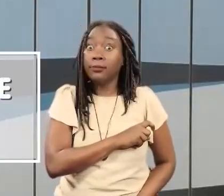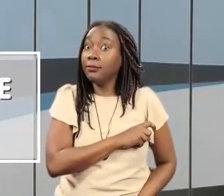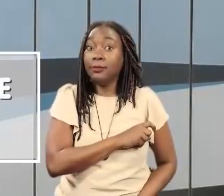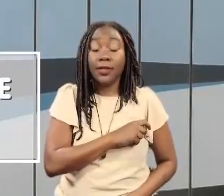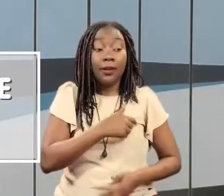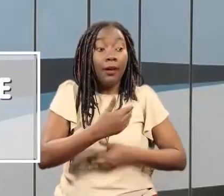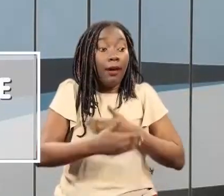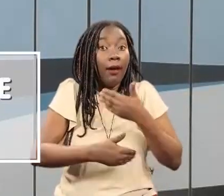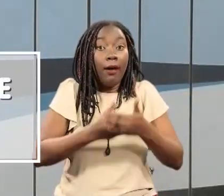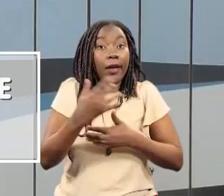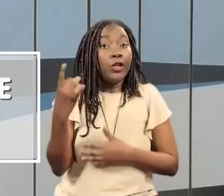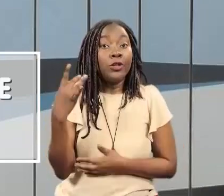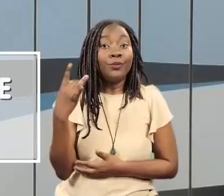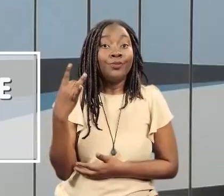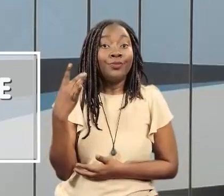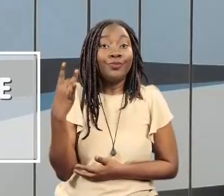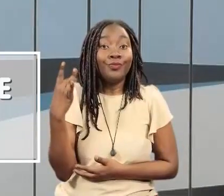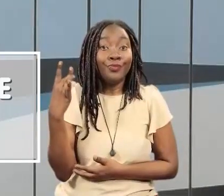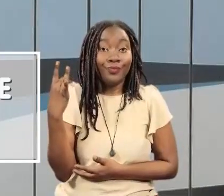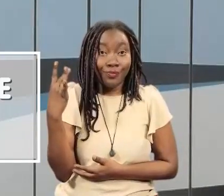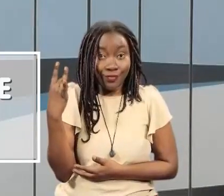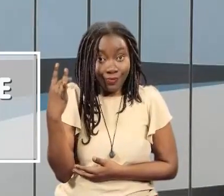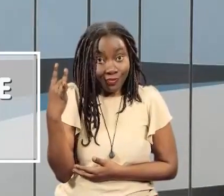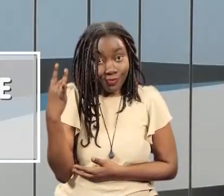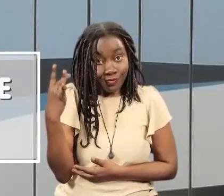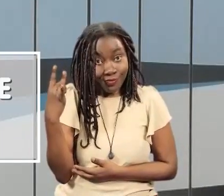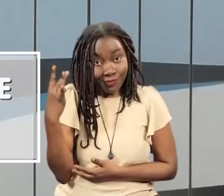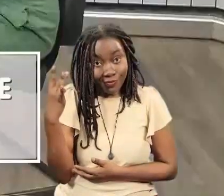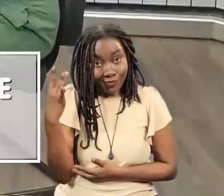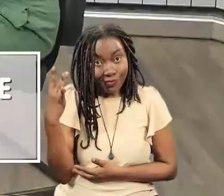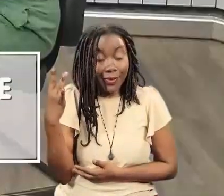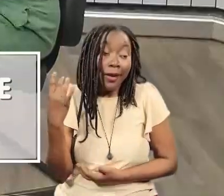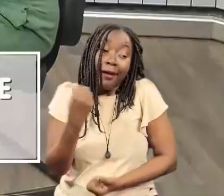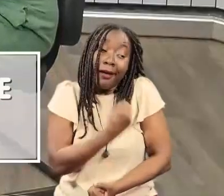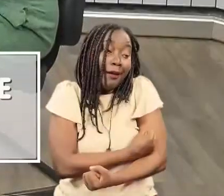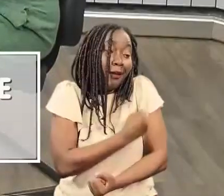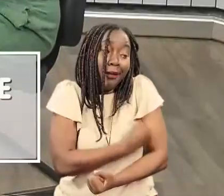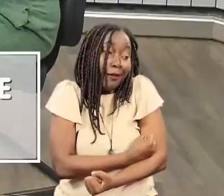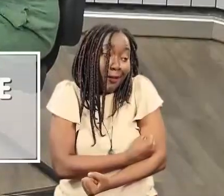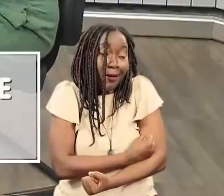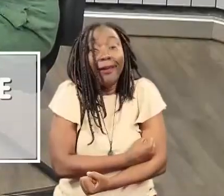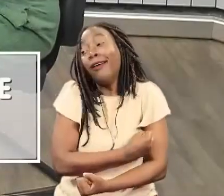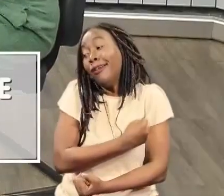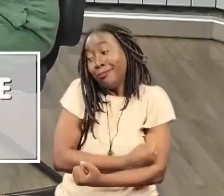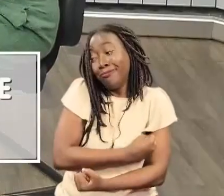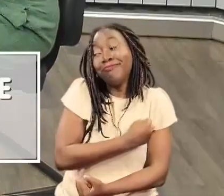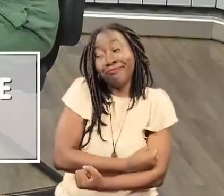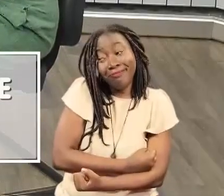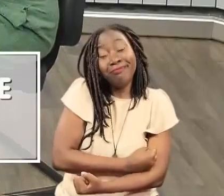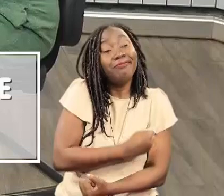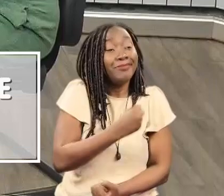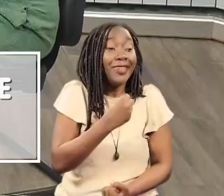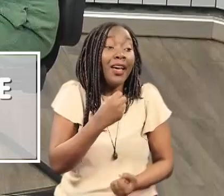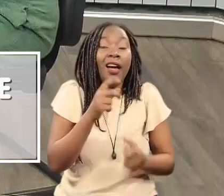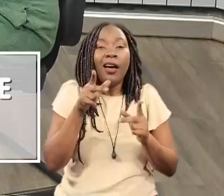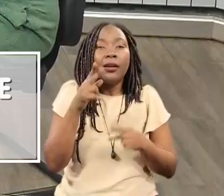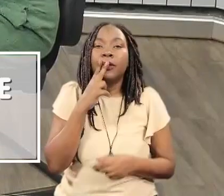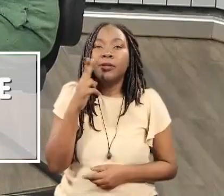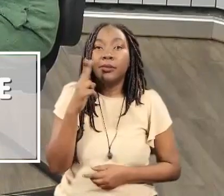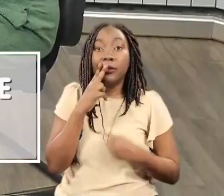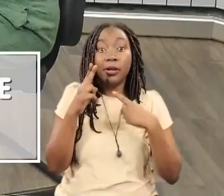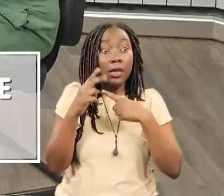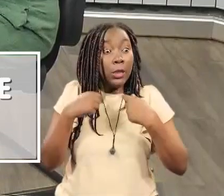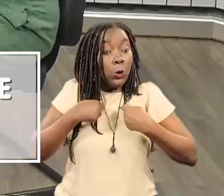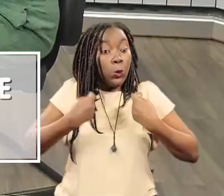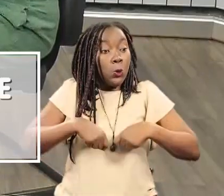sendo um movimento involuntário. Acaba, é um vício. Exato. Né? É um vício, é uma dependência. A nicotina, eu preciso. Exato.